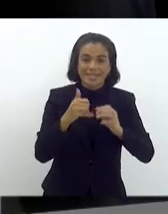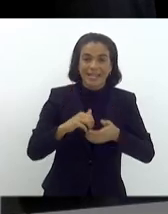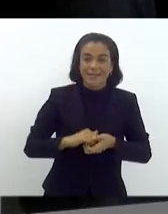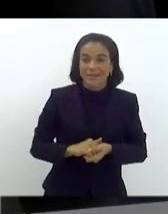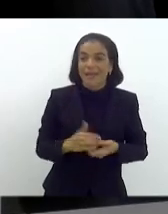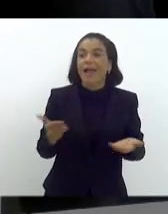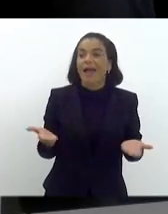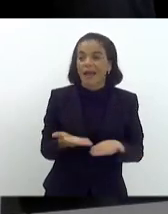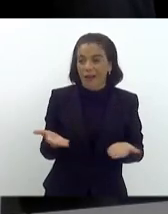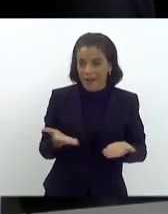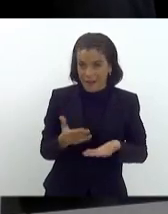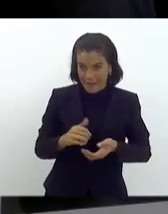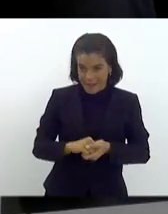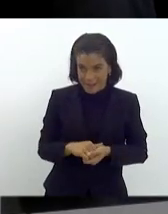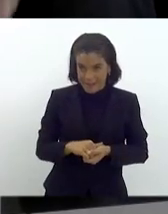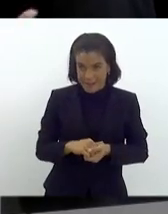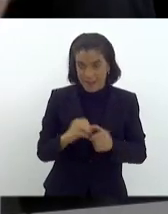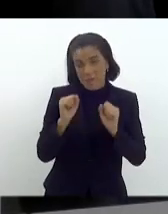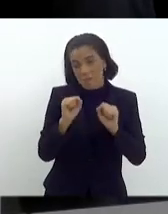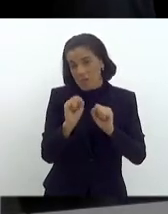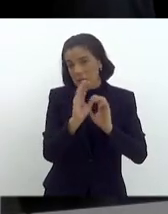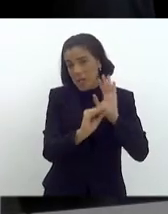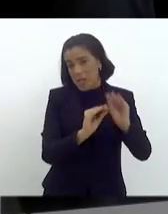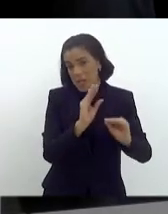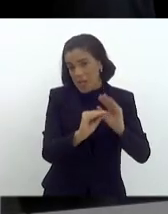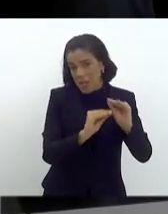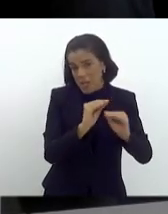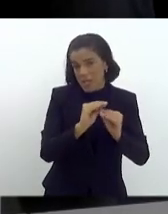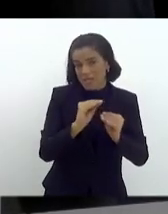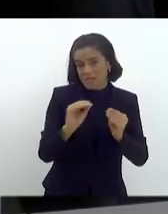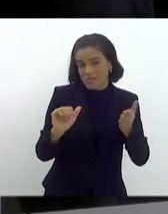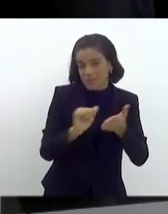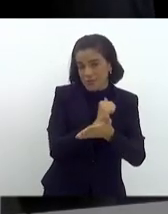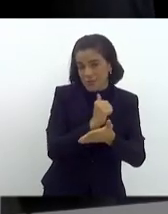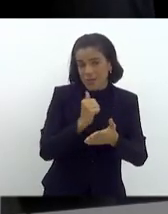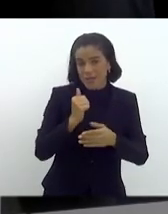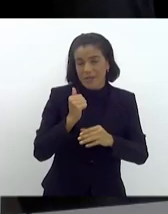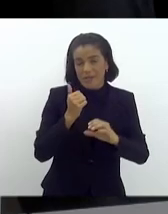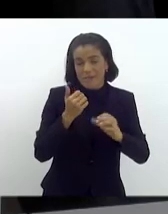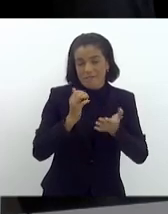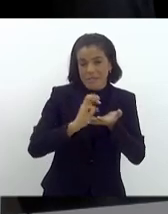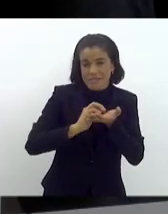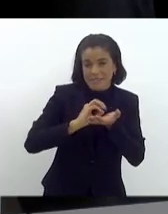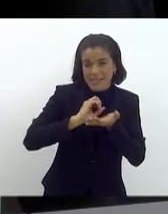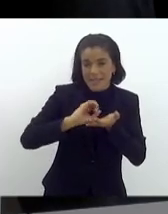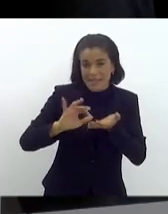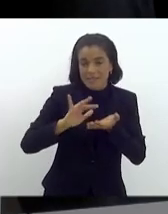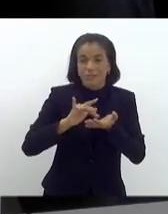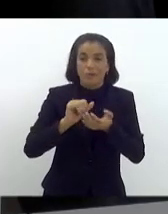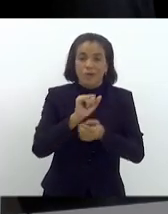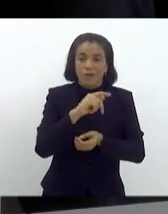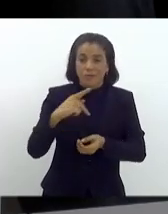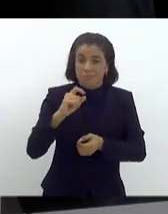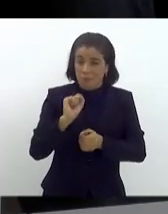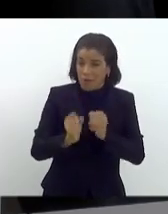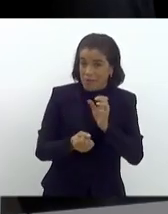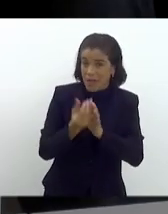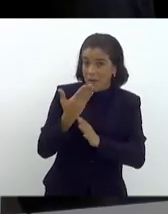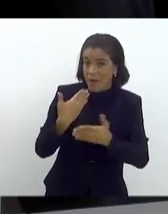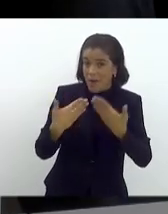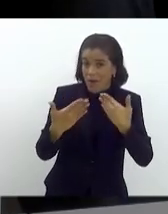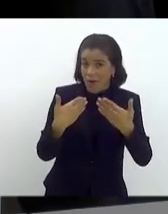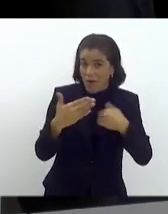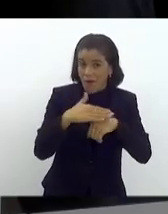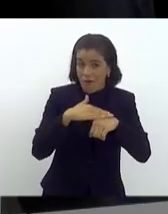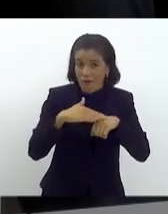né E aí já se sabe que pode ter manipulação pode excluir mensagem né pode um aplicativo pode criar inclusive uma conversa